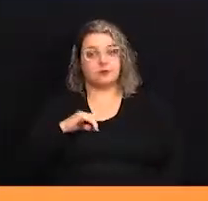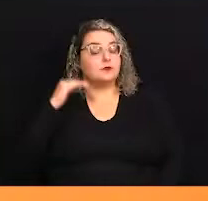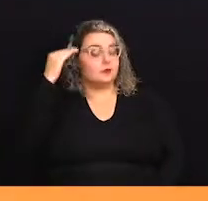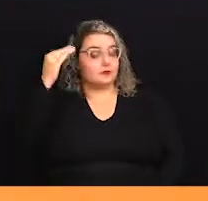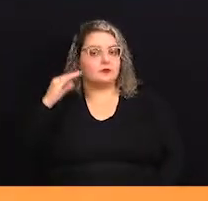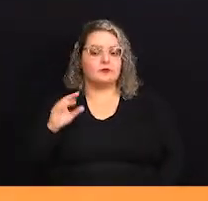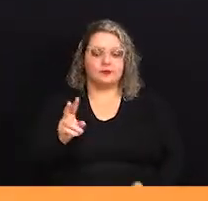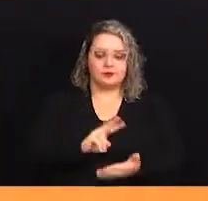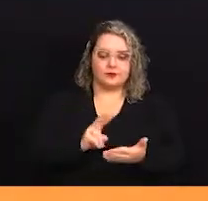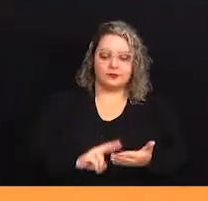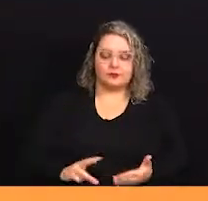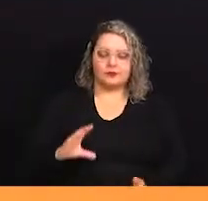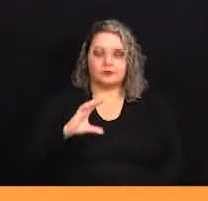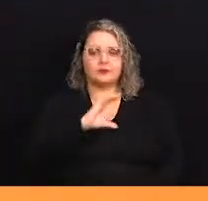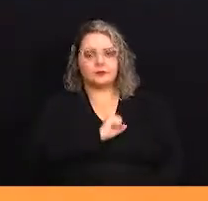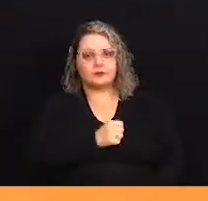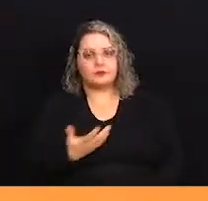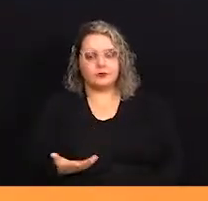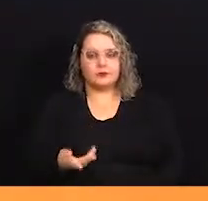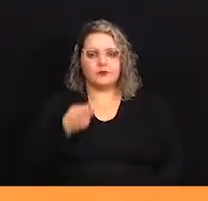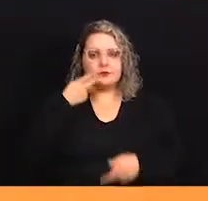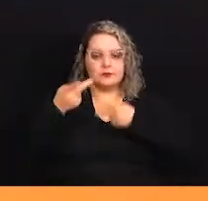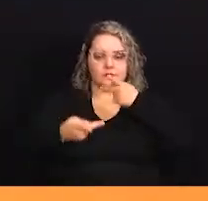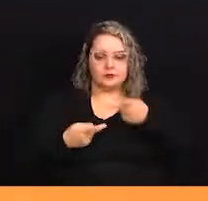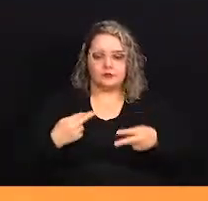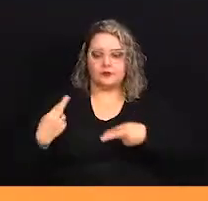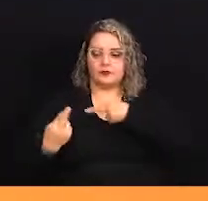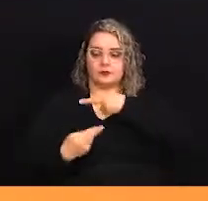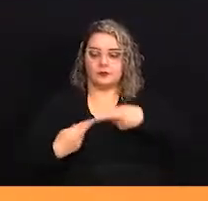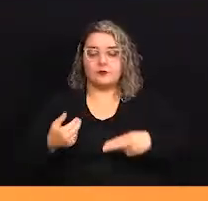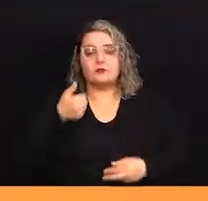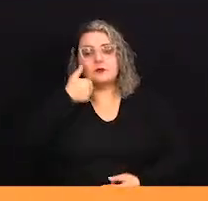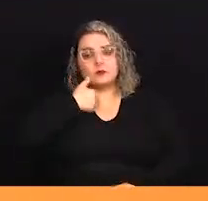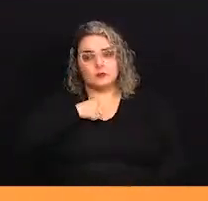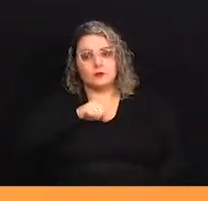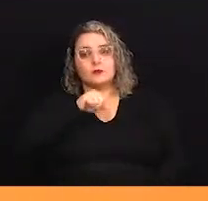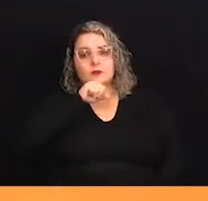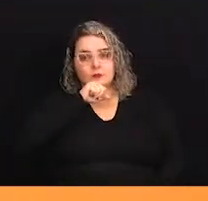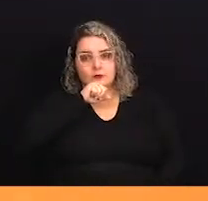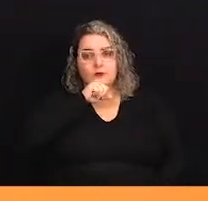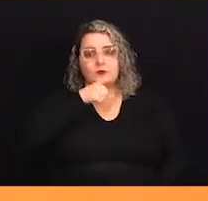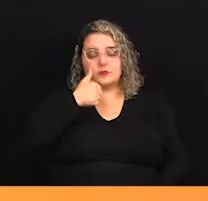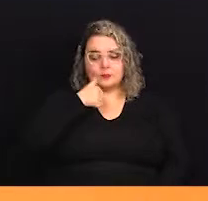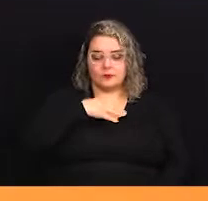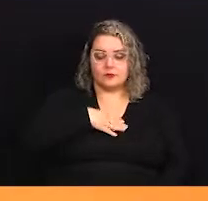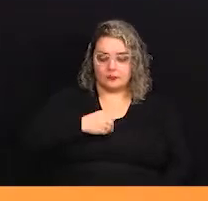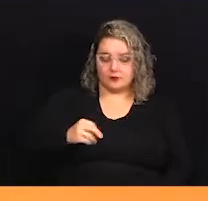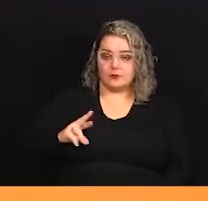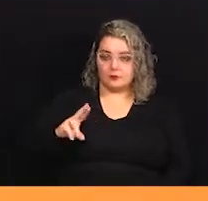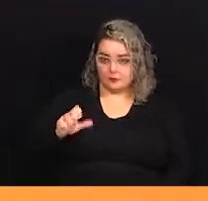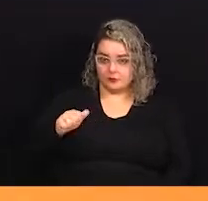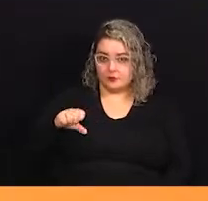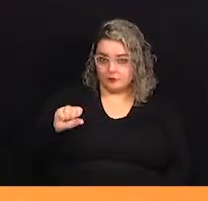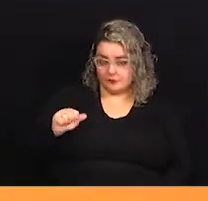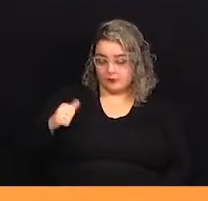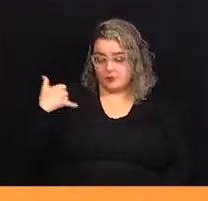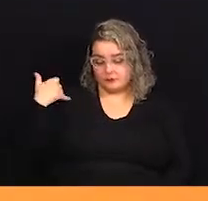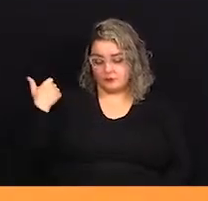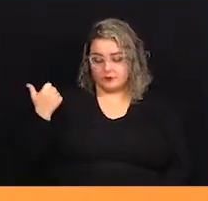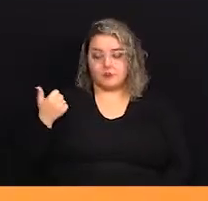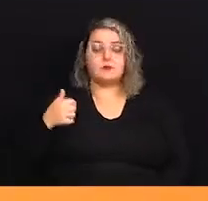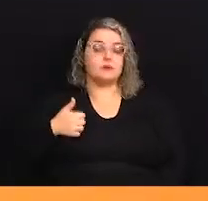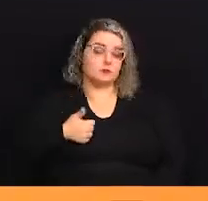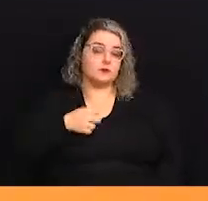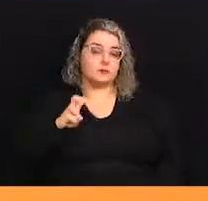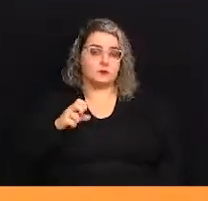lendo e gostando. Ele fala muito da relação mãe e filha na adolescência, a história da Rosa, uma menina que tem 15